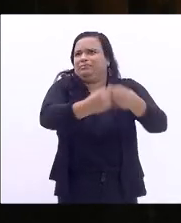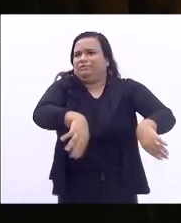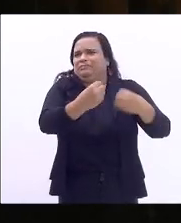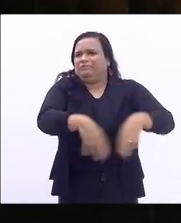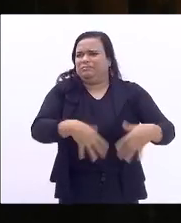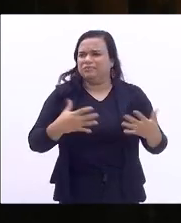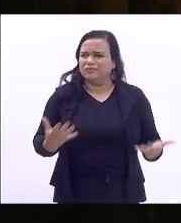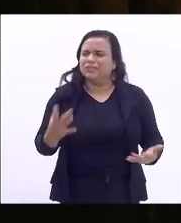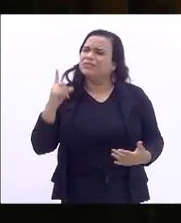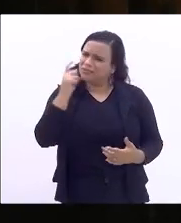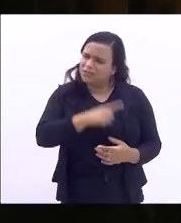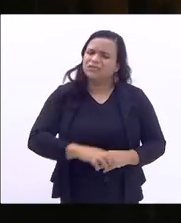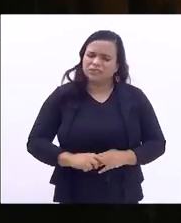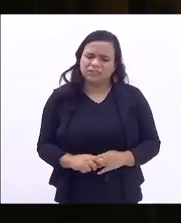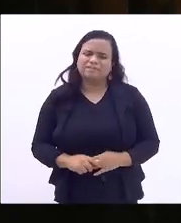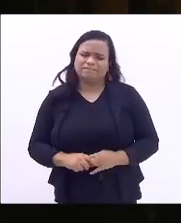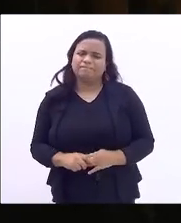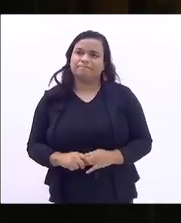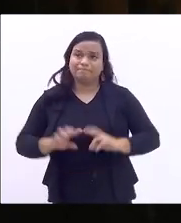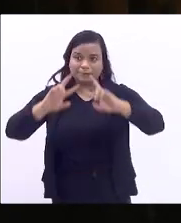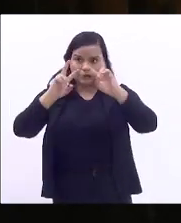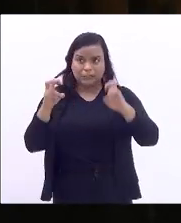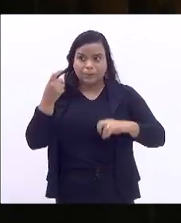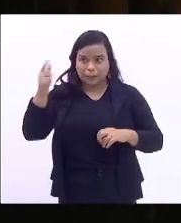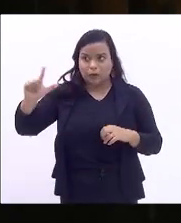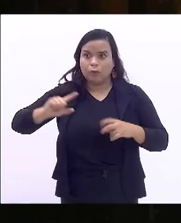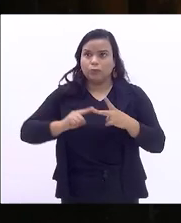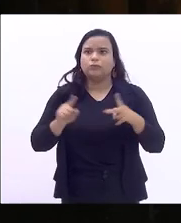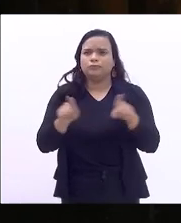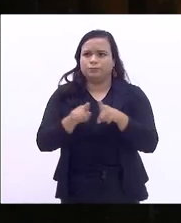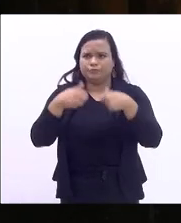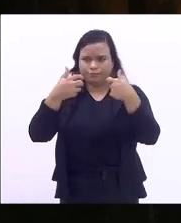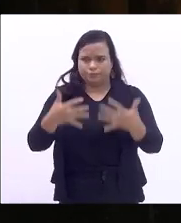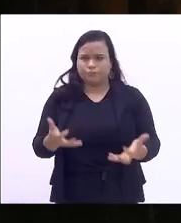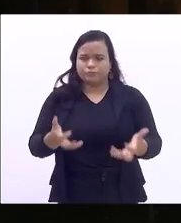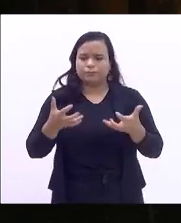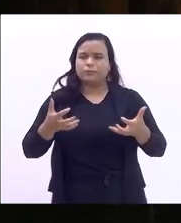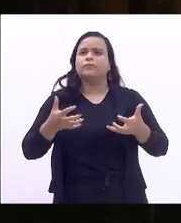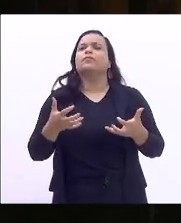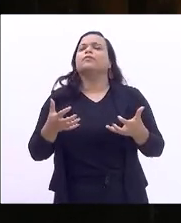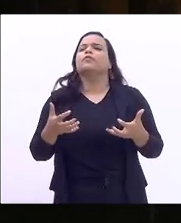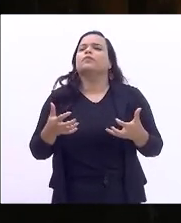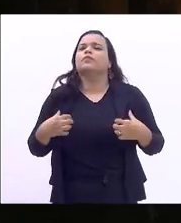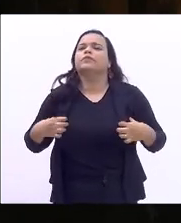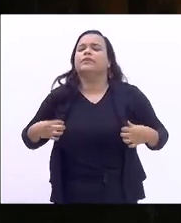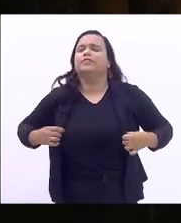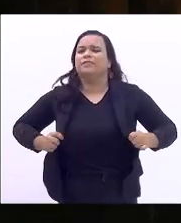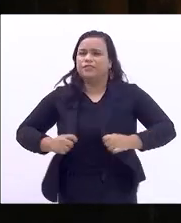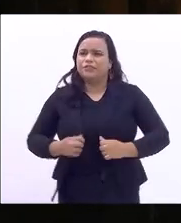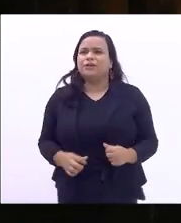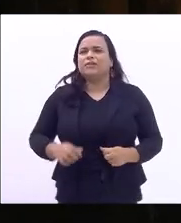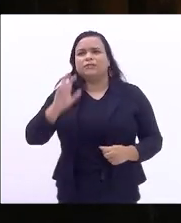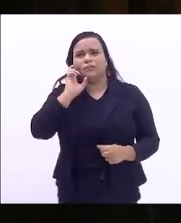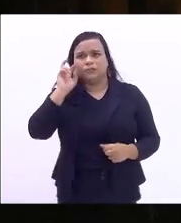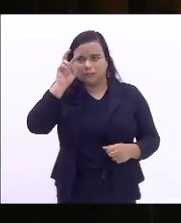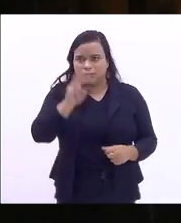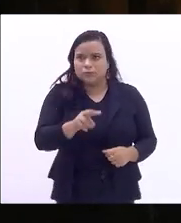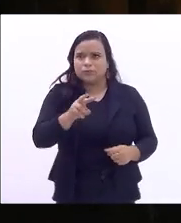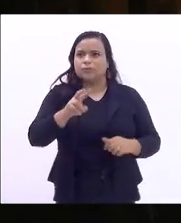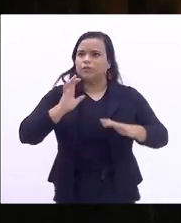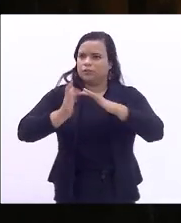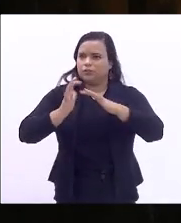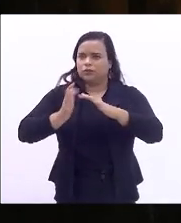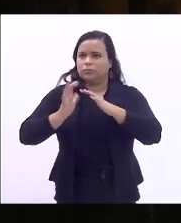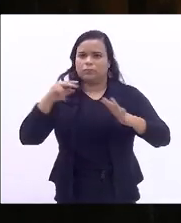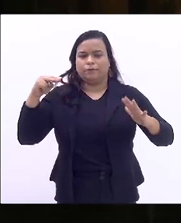entender e o outro tema que eu quero tratar aqui também é que eu vi através das redes sociais